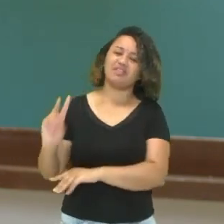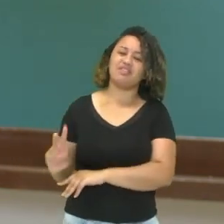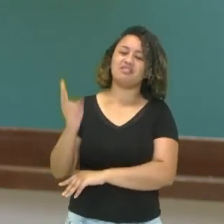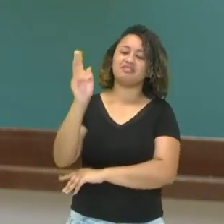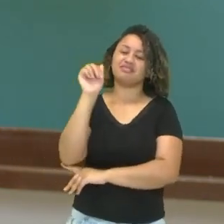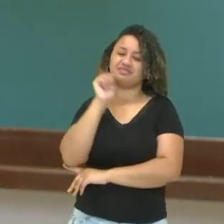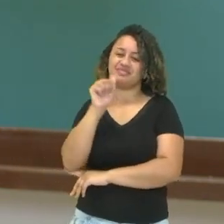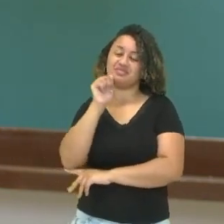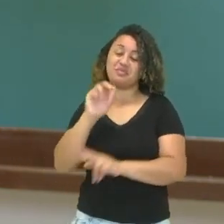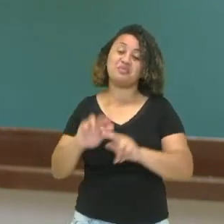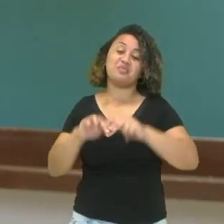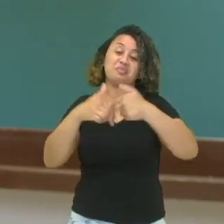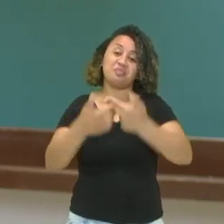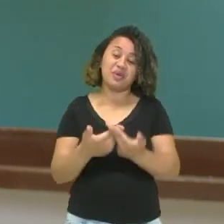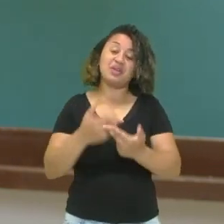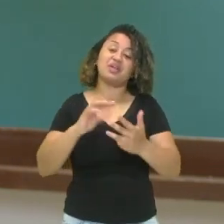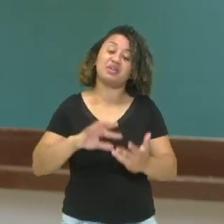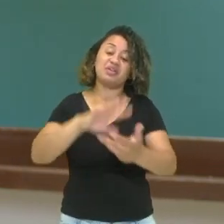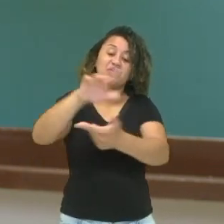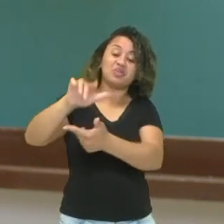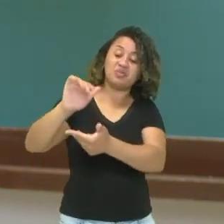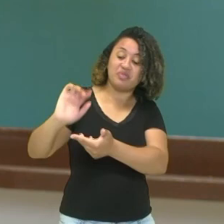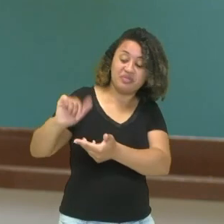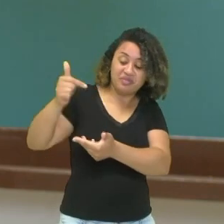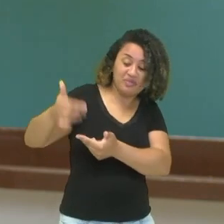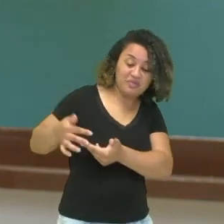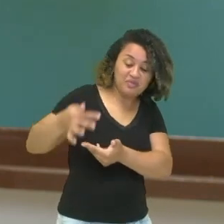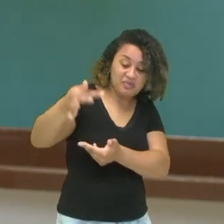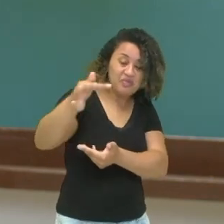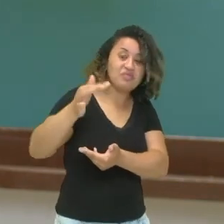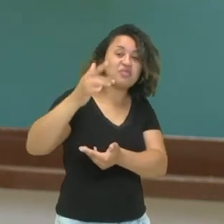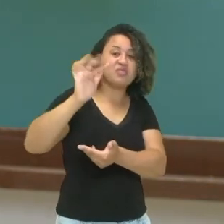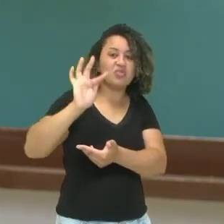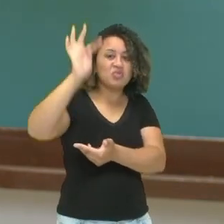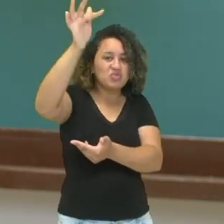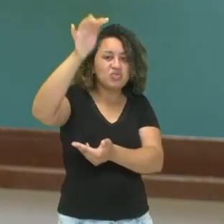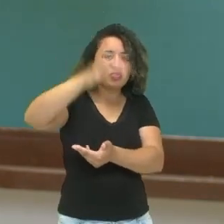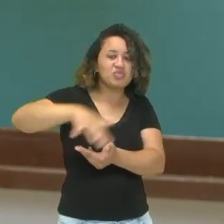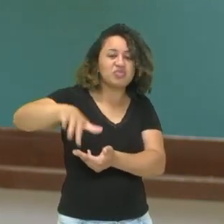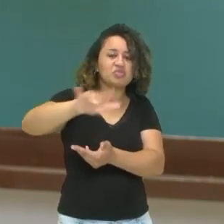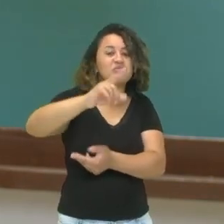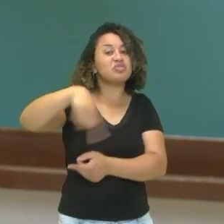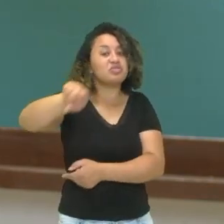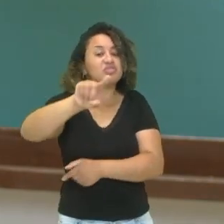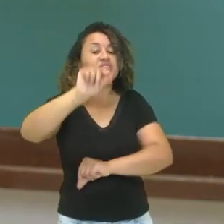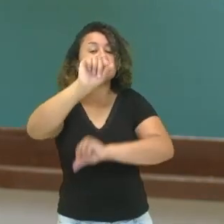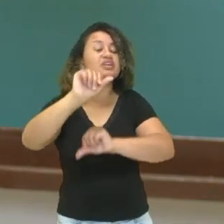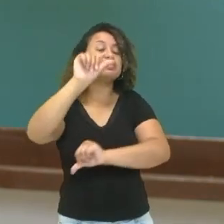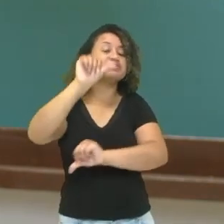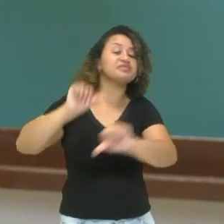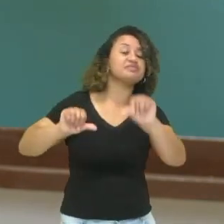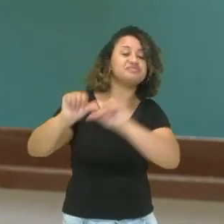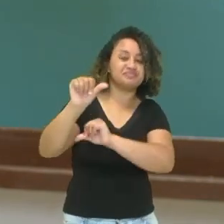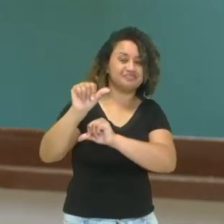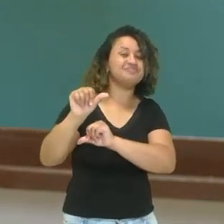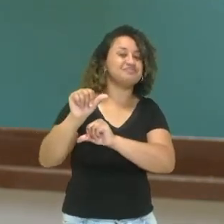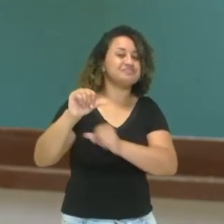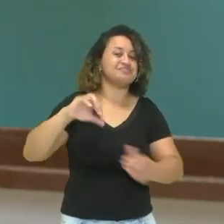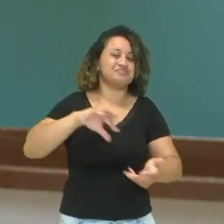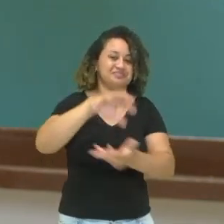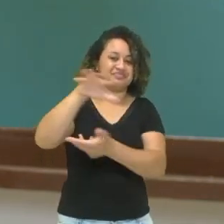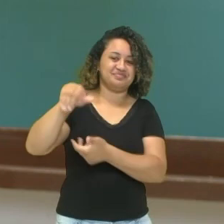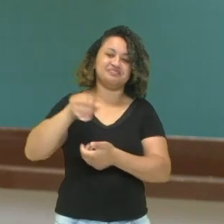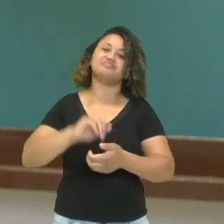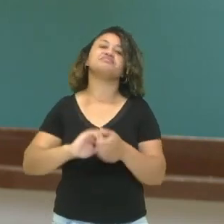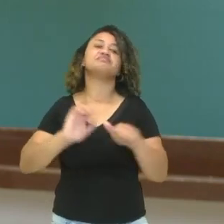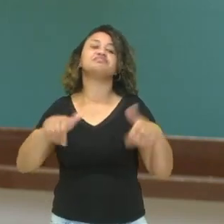Por isso, o mundo é daqueles que virão depois de nós e cabe a vocês ser o fator de transformação. Bom,